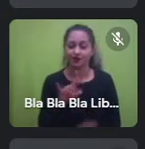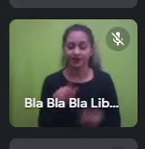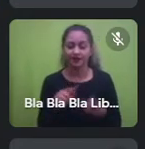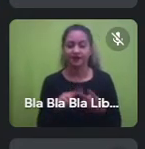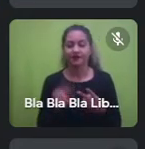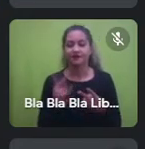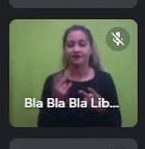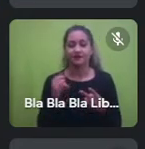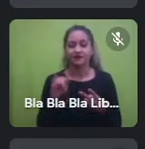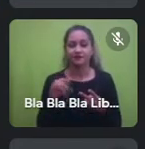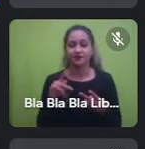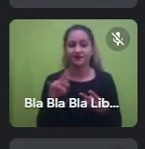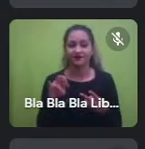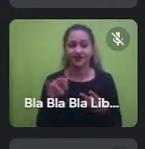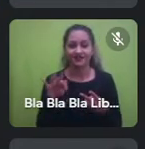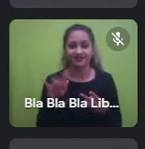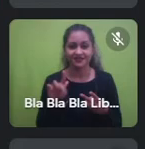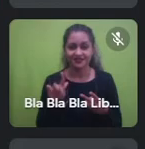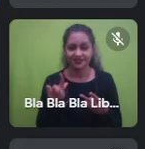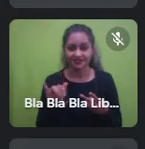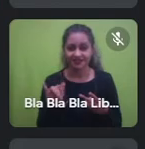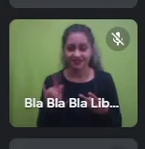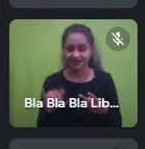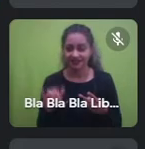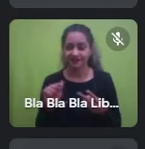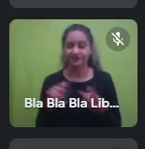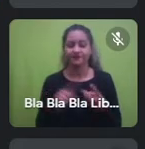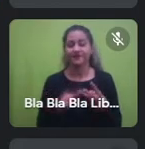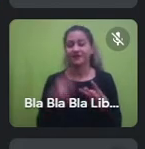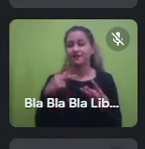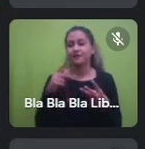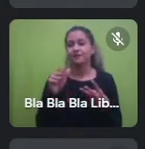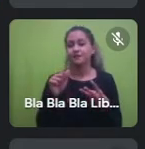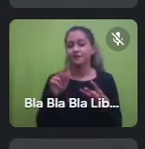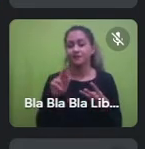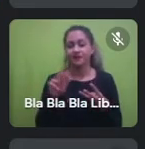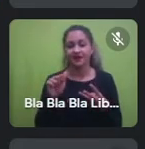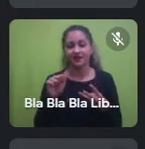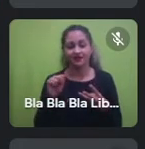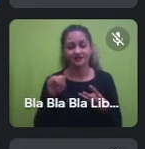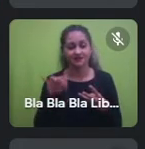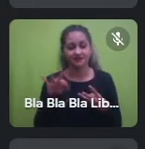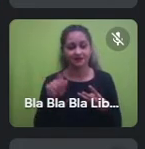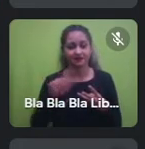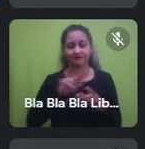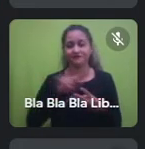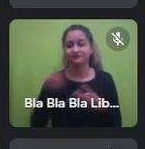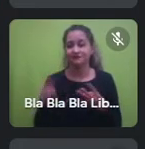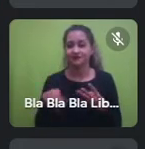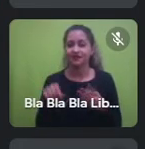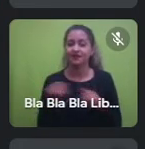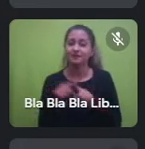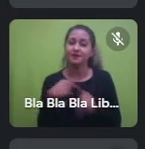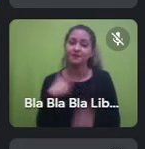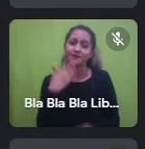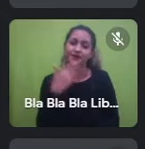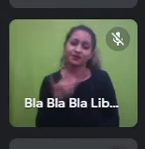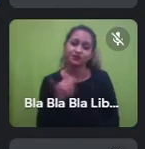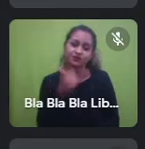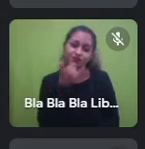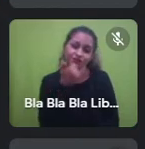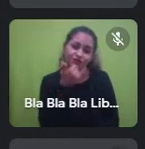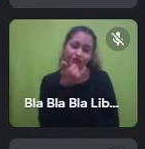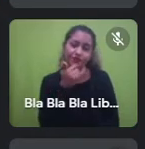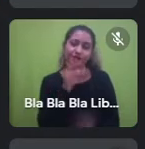hiperplasia, fusão lamelar, parasitos dos mais diversos. Eu peço até desculpa de não ter colocado aqui os resultados